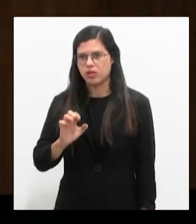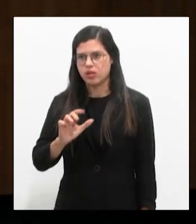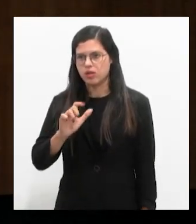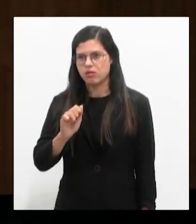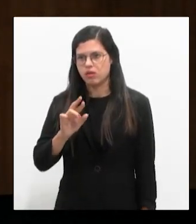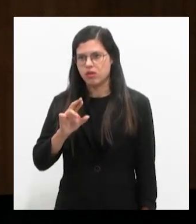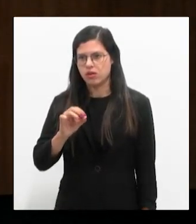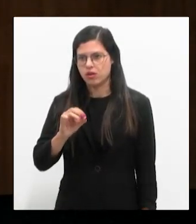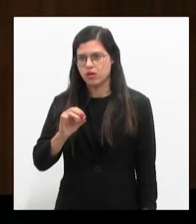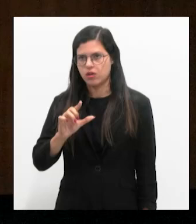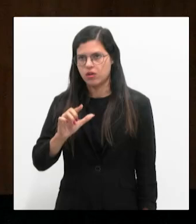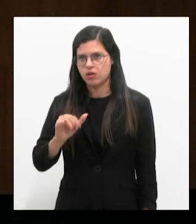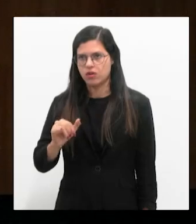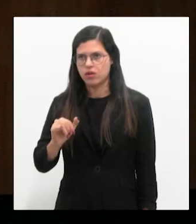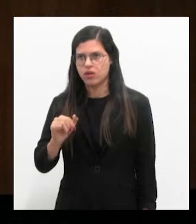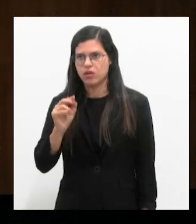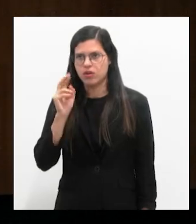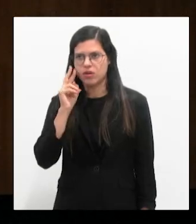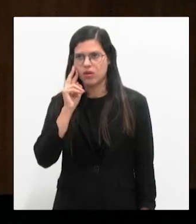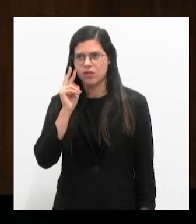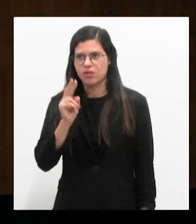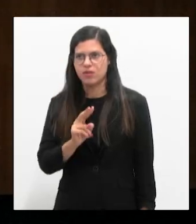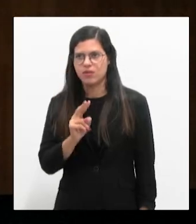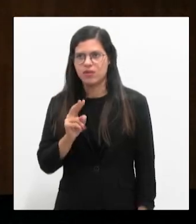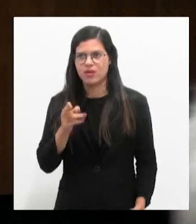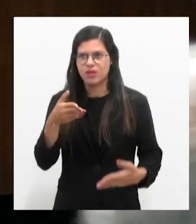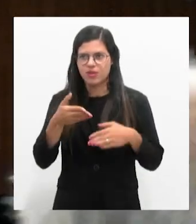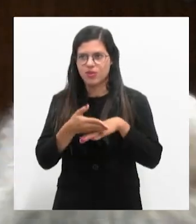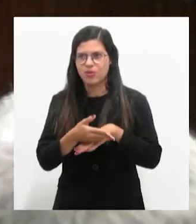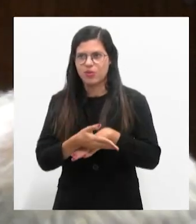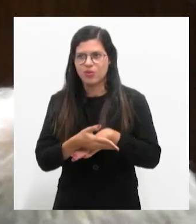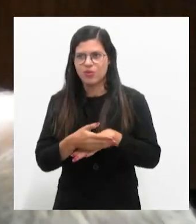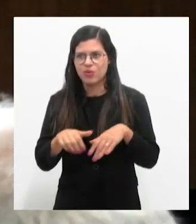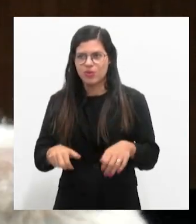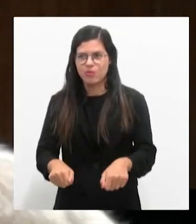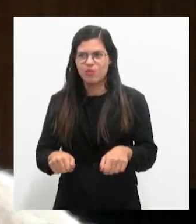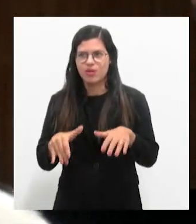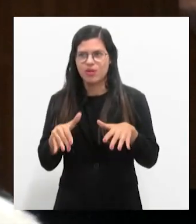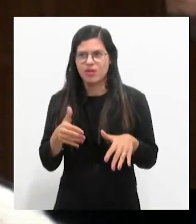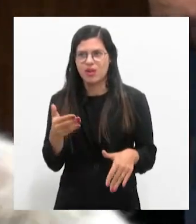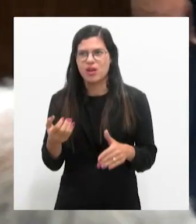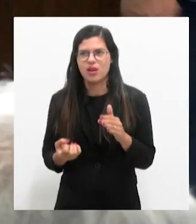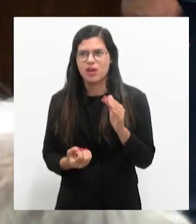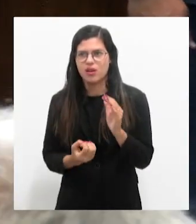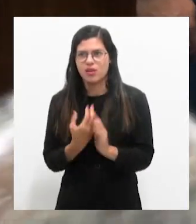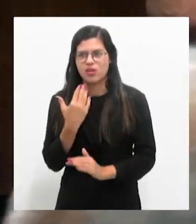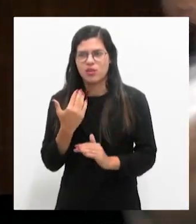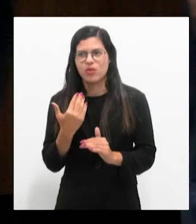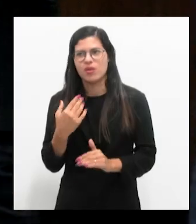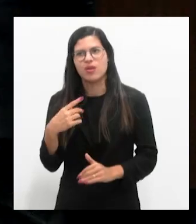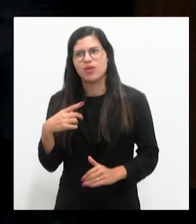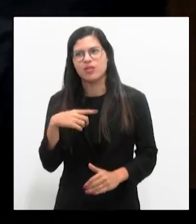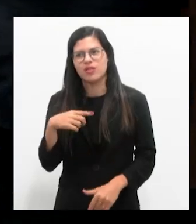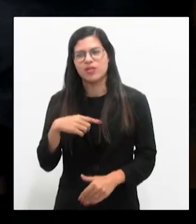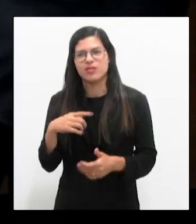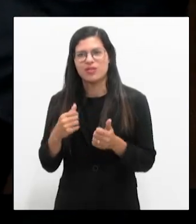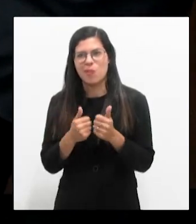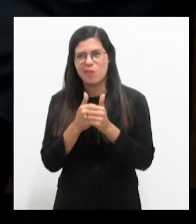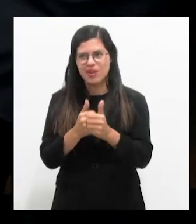a recém-entrante no plenário, autora, acompanhada da sua